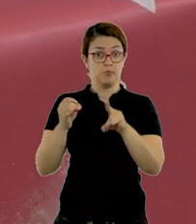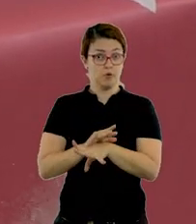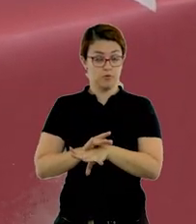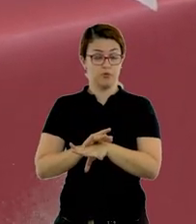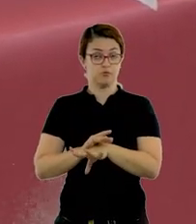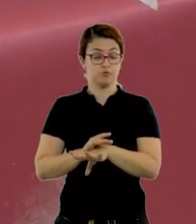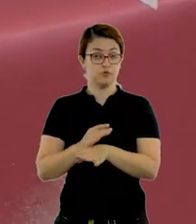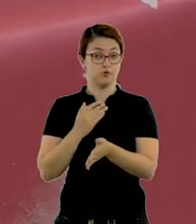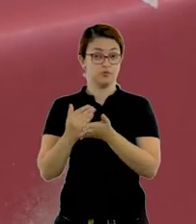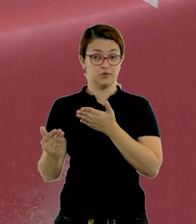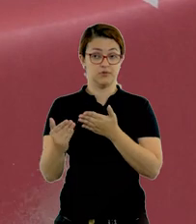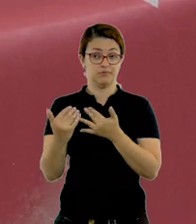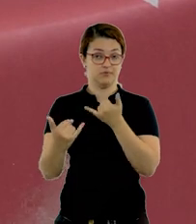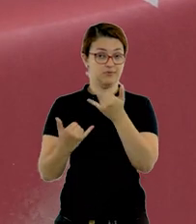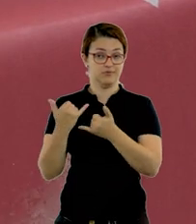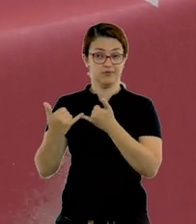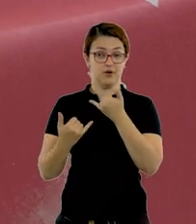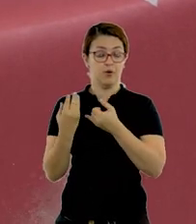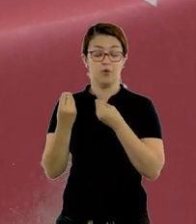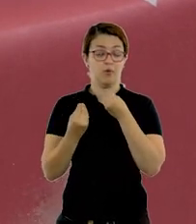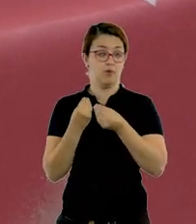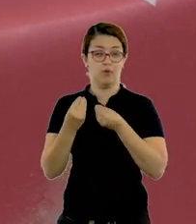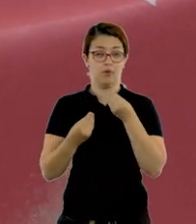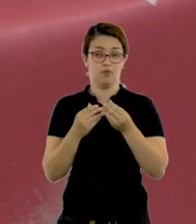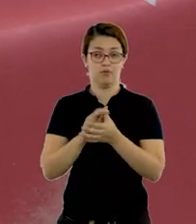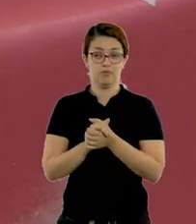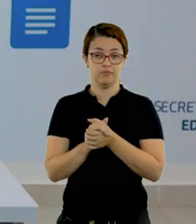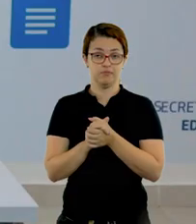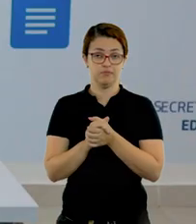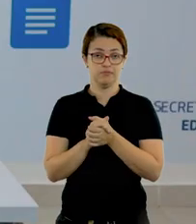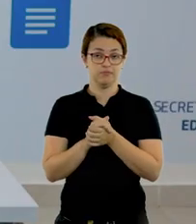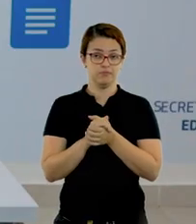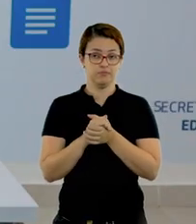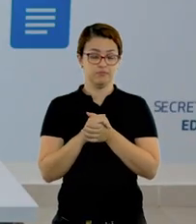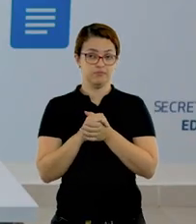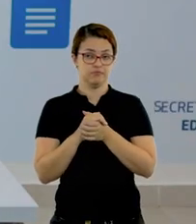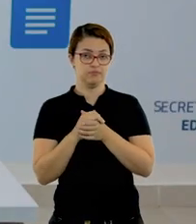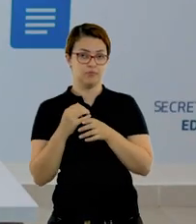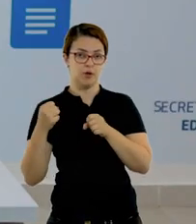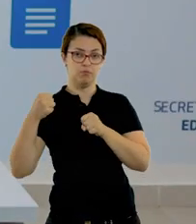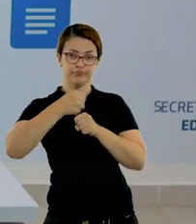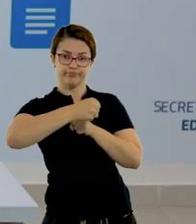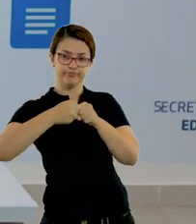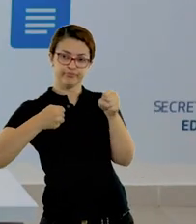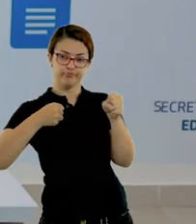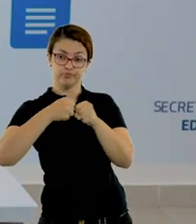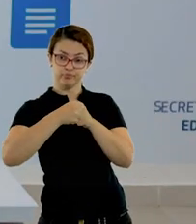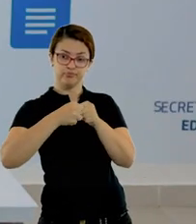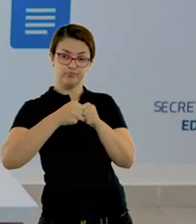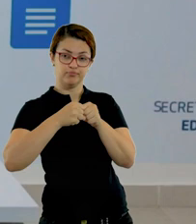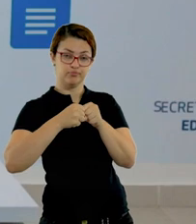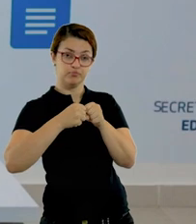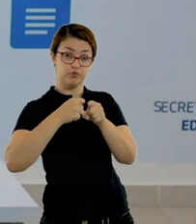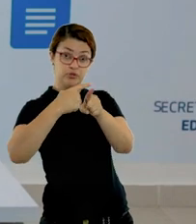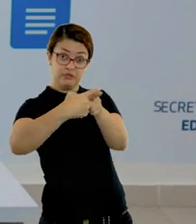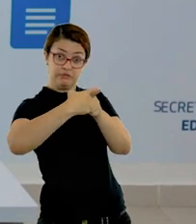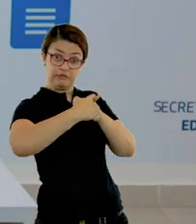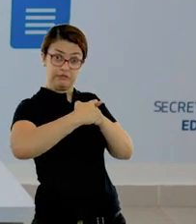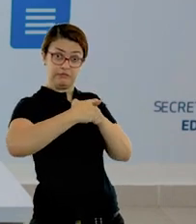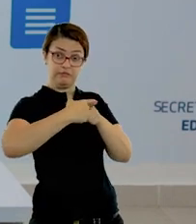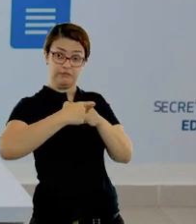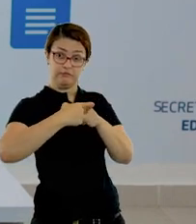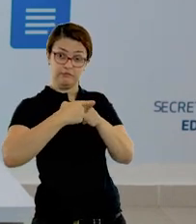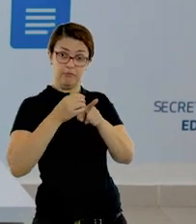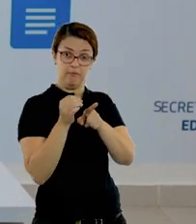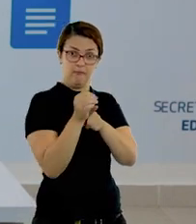E pronto, é só começar a brincadeira, tá? Como que a gente brinca? Você vai ter que bater gradualmente, né, aonde está demarcado o X, para